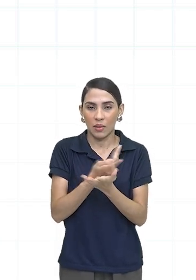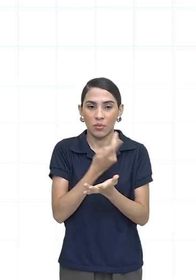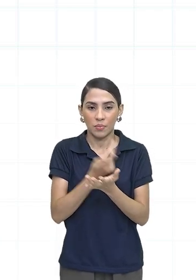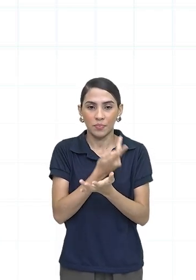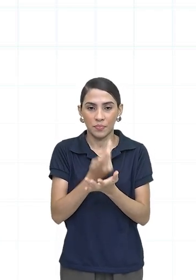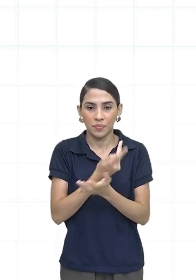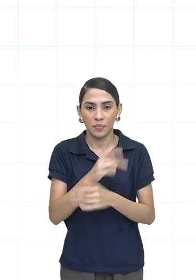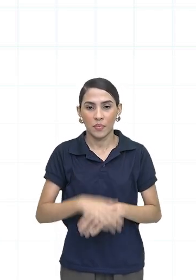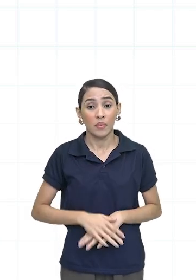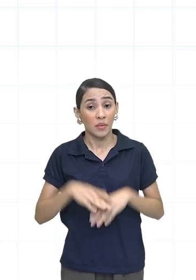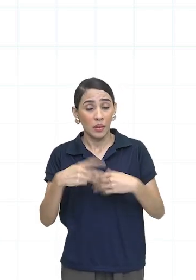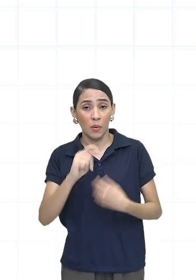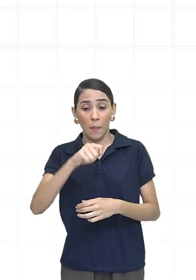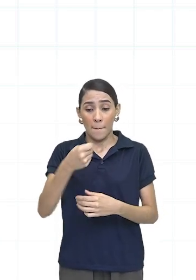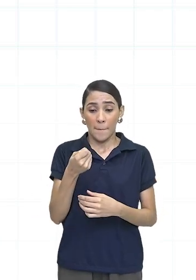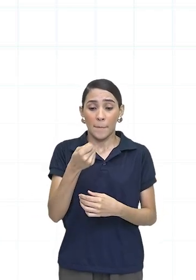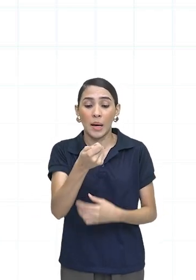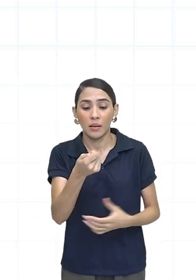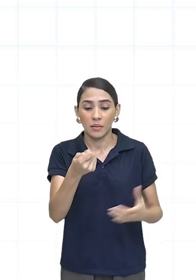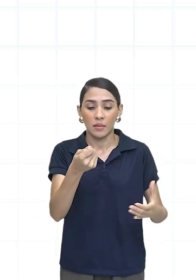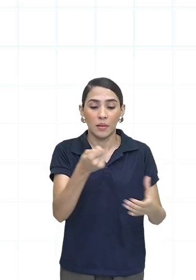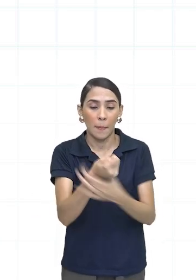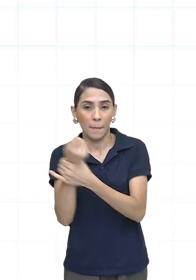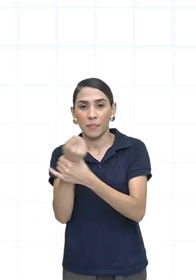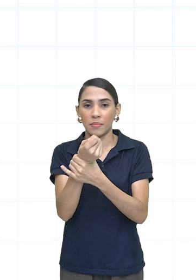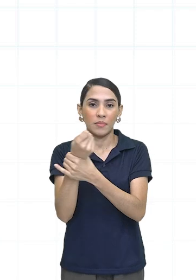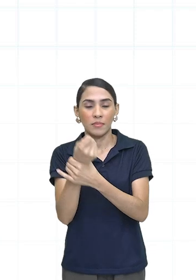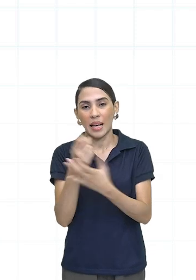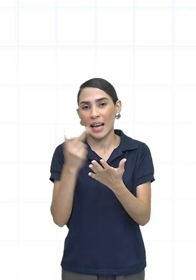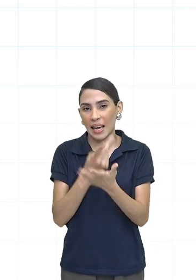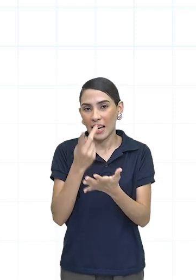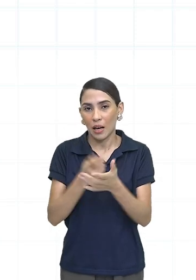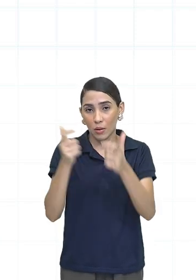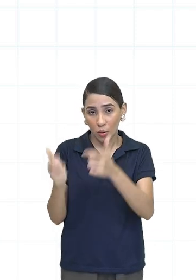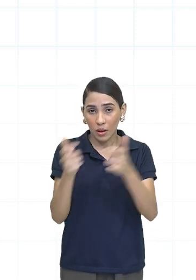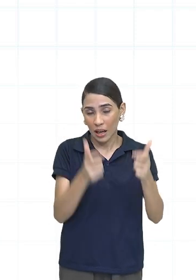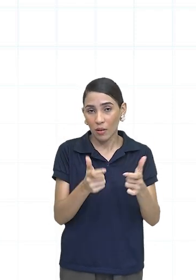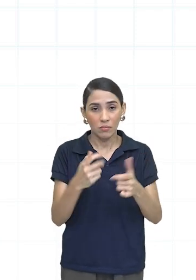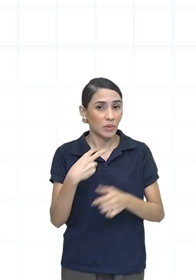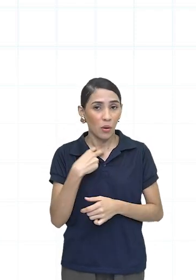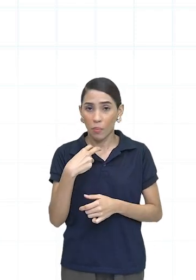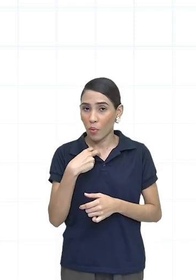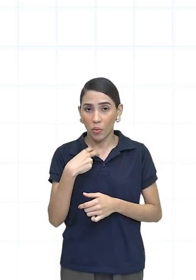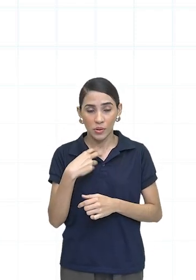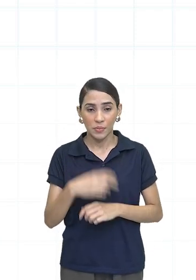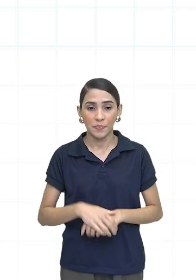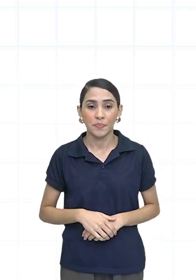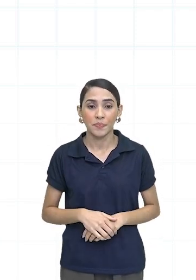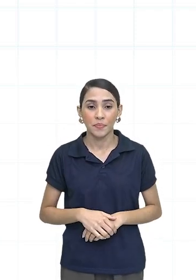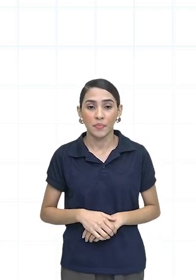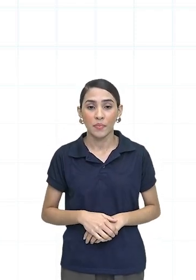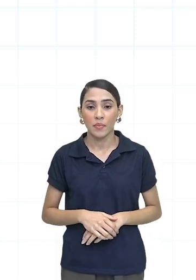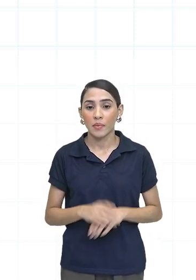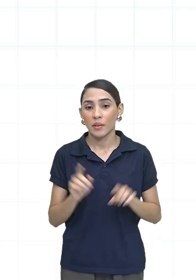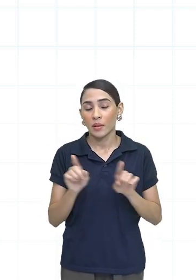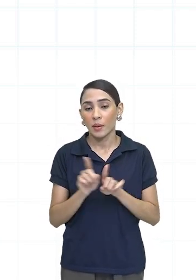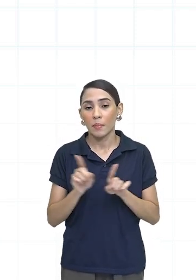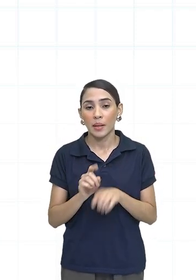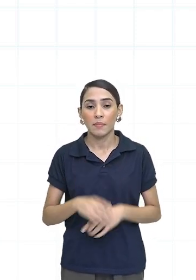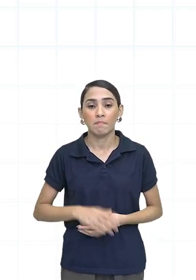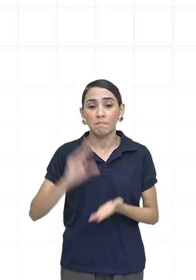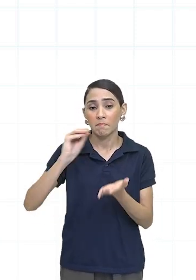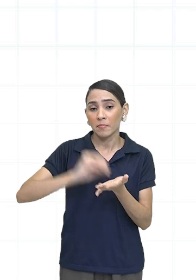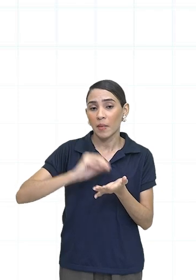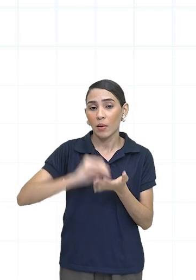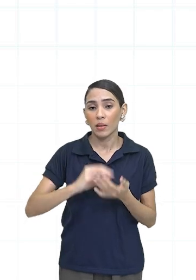ele segurar, ou seja, ele pega ali na espada pela lâmina, isso não pode, tá bom? Quando ele demonstra